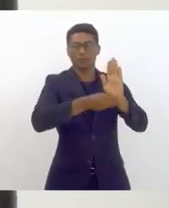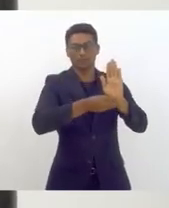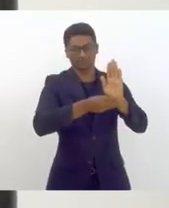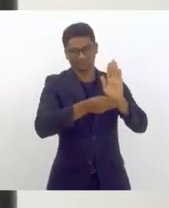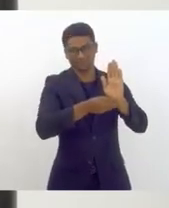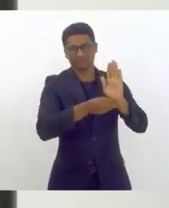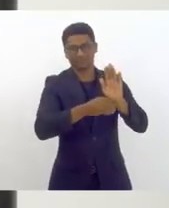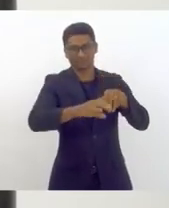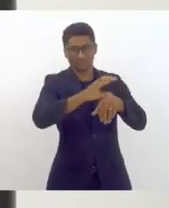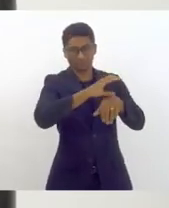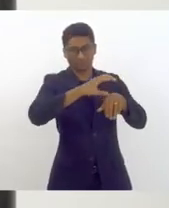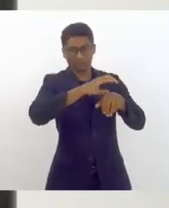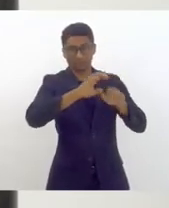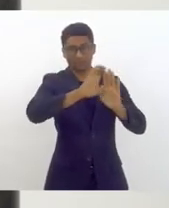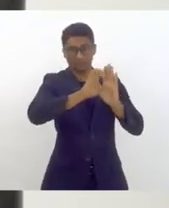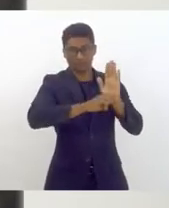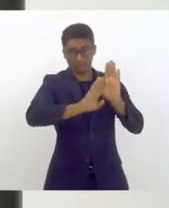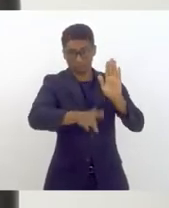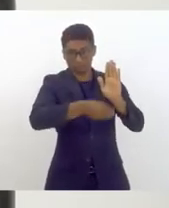aditivamente